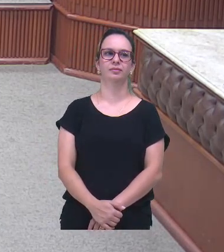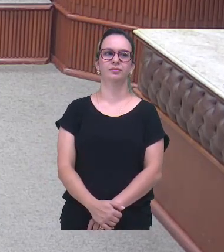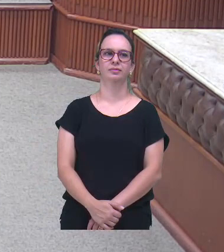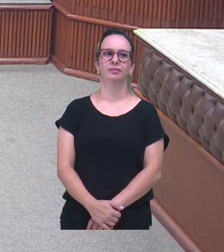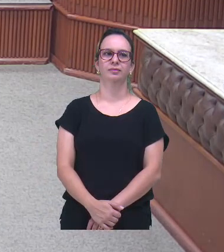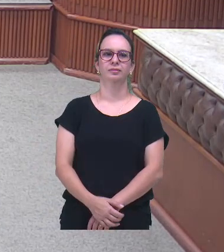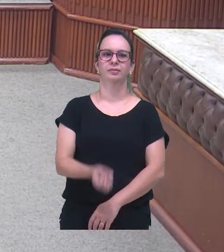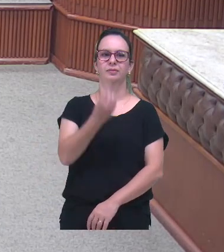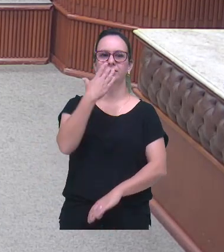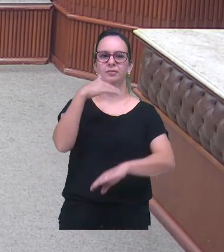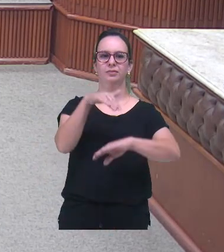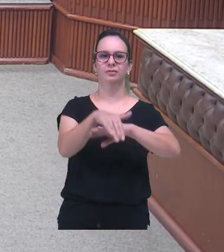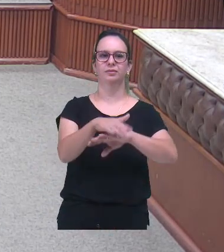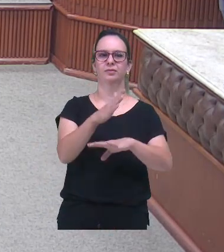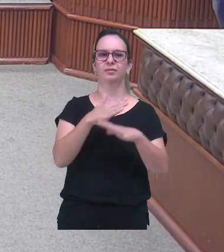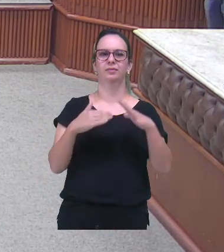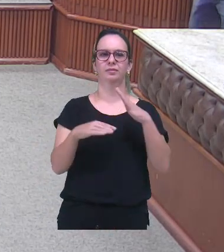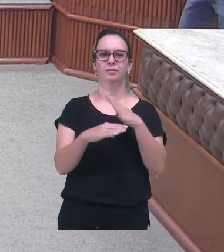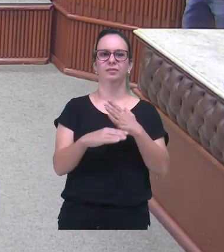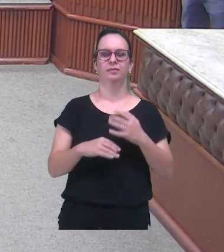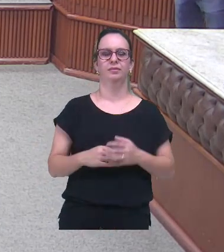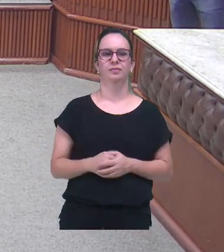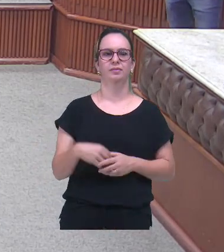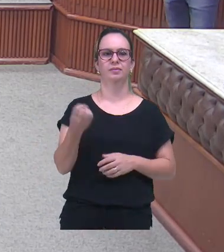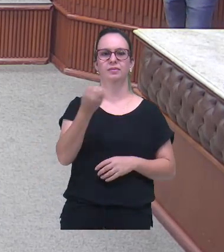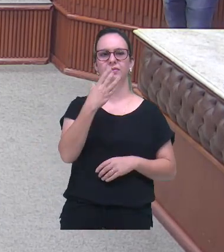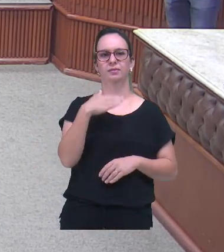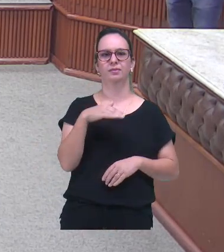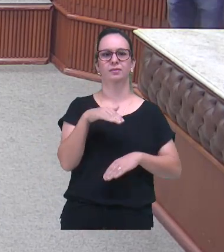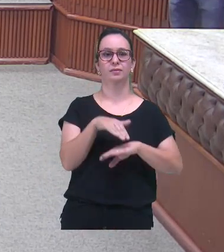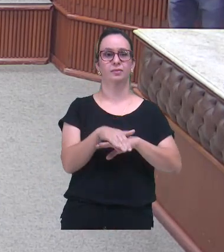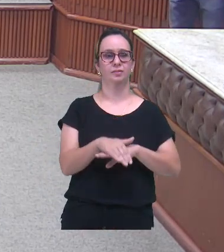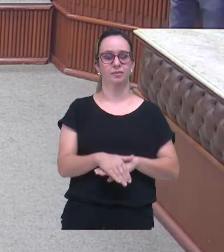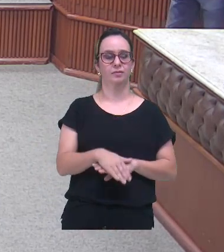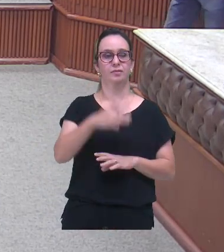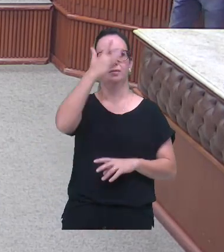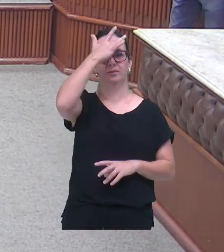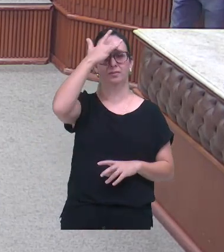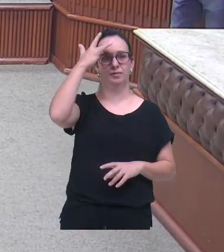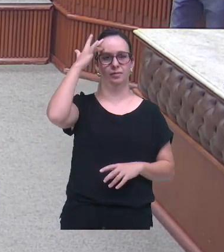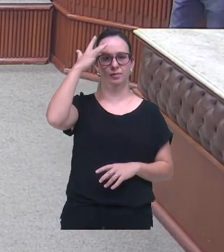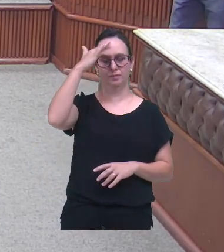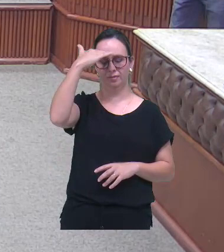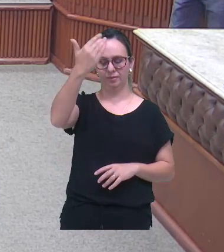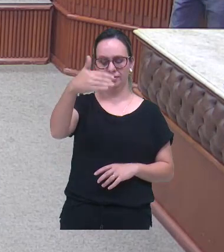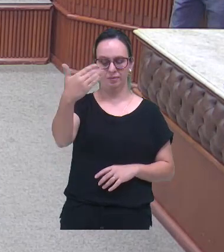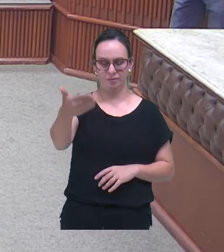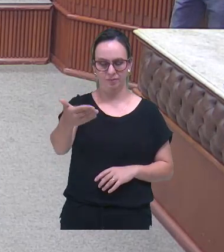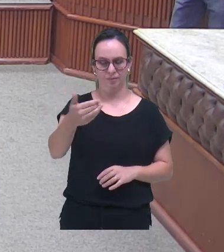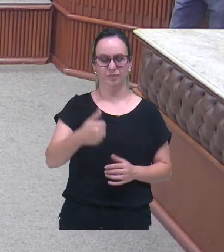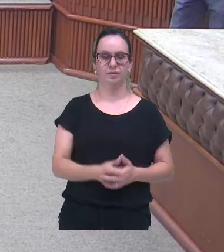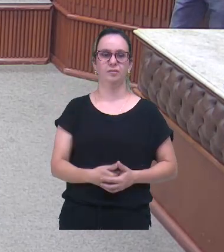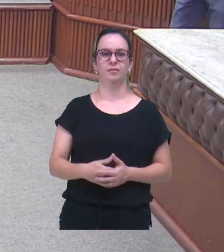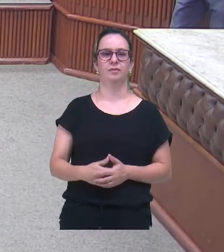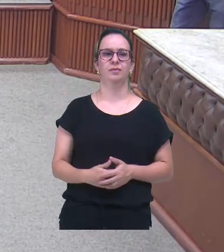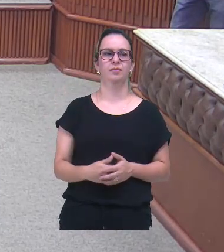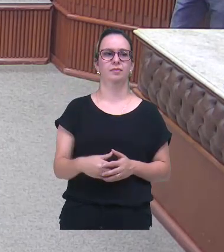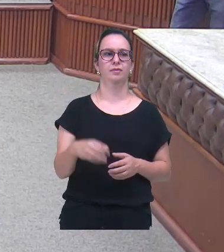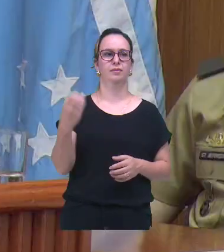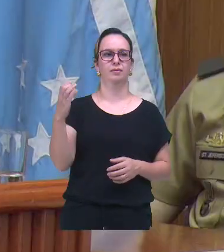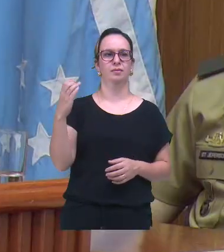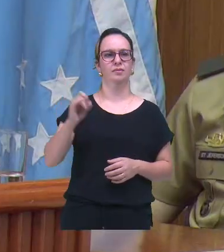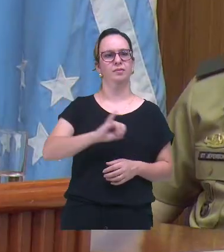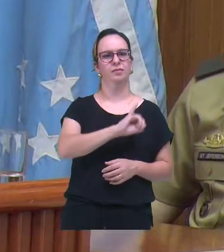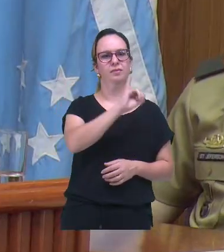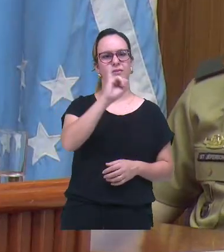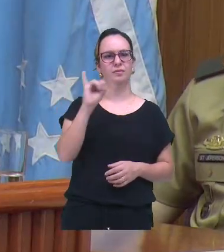Boa noite a todos. Boa noite aos homenageados. Quero cumprimentar o presidente desta Casa de